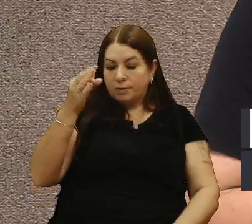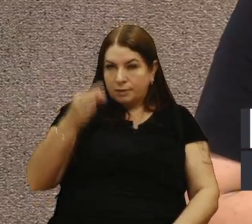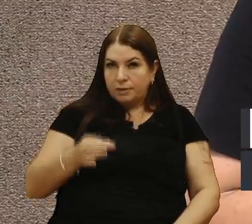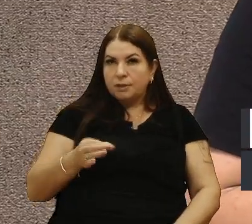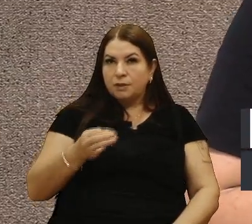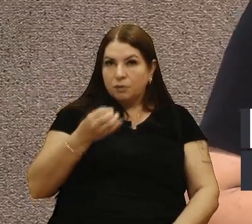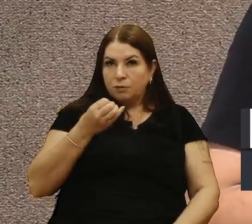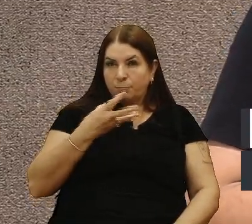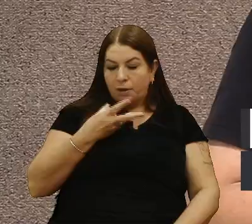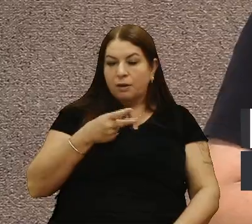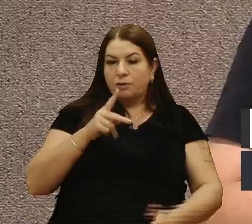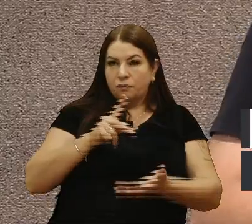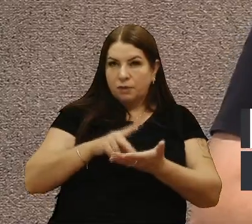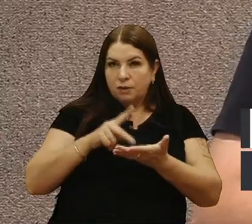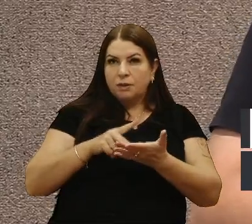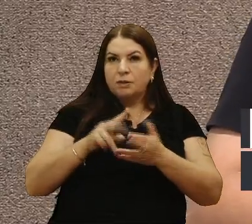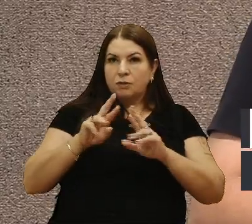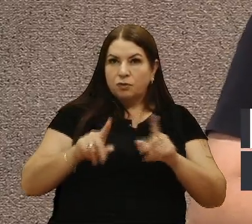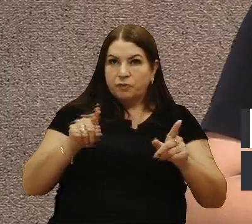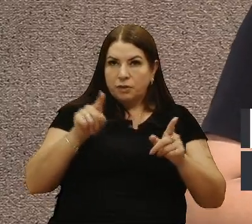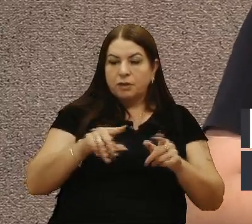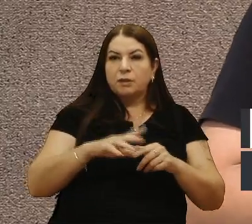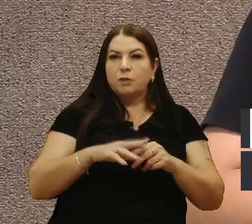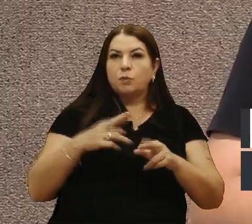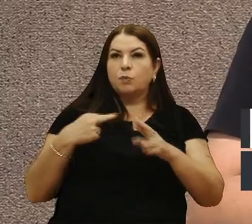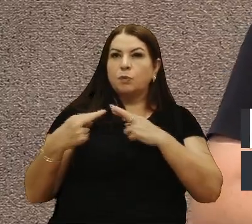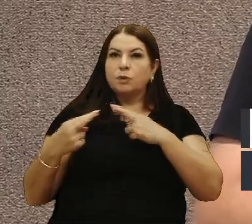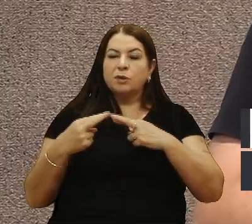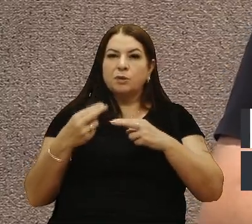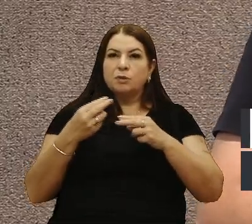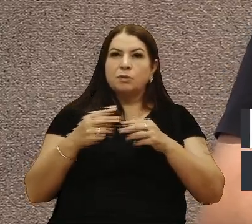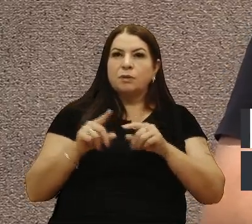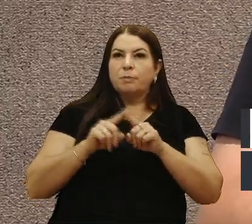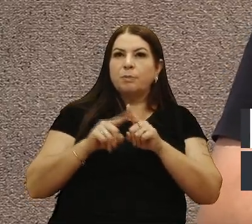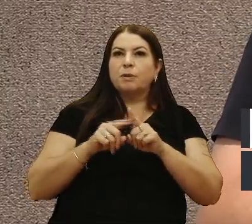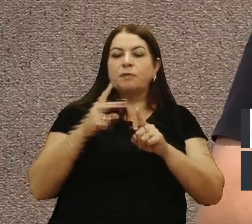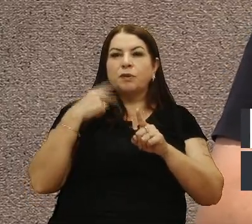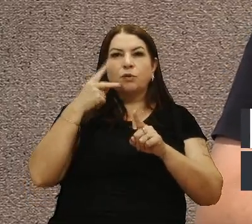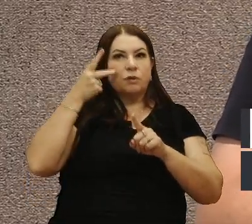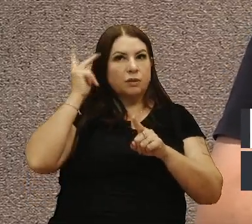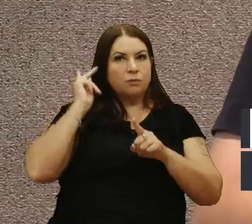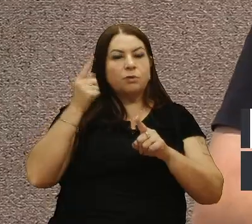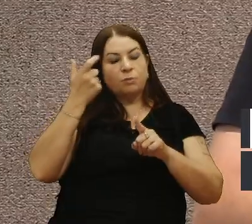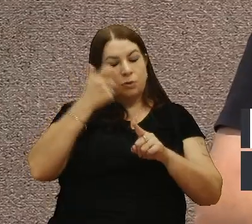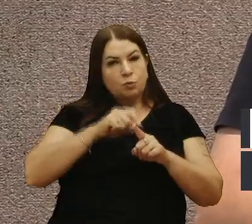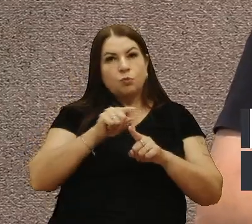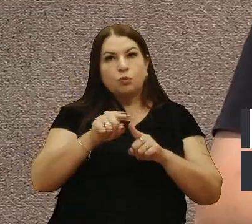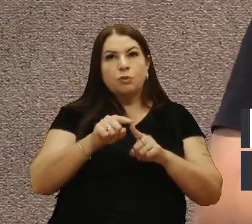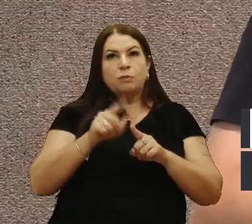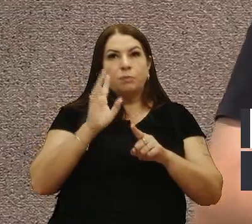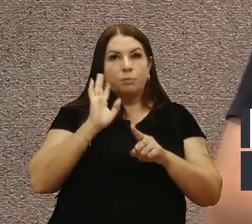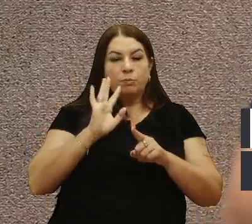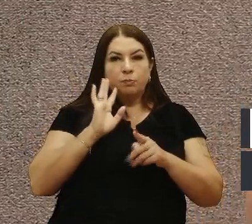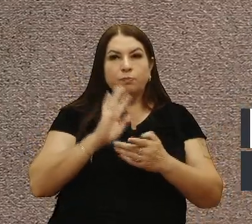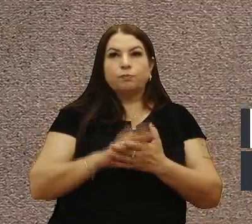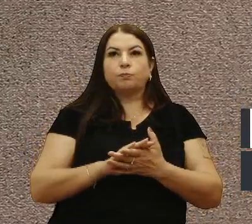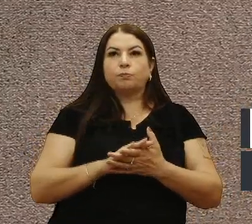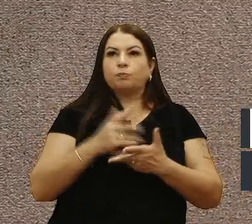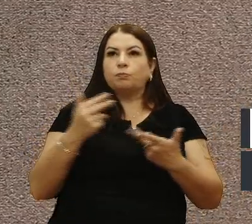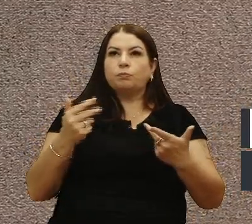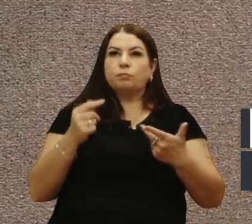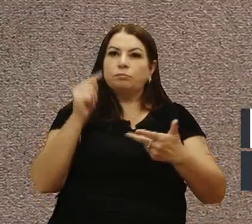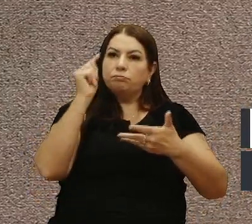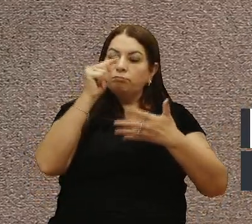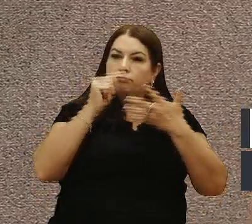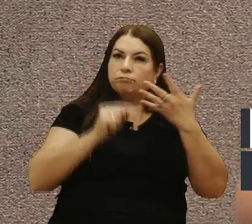foi bem de fato, né, esse diferencial com relação ao marketing e divulgação que o vereador Iago menciona, eu também achei que foi muito bacana. Coisas pontuais,